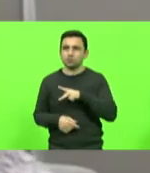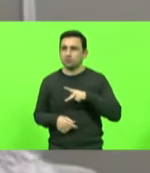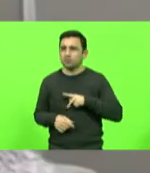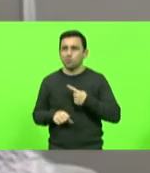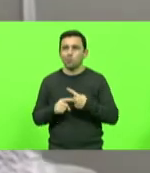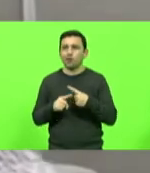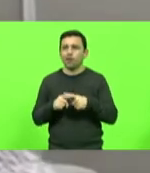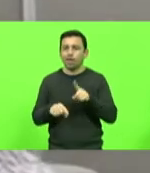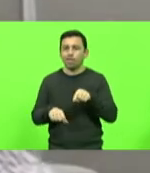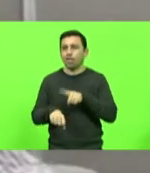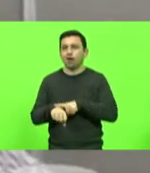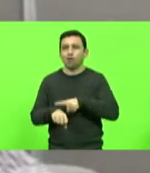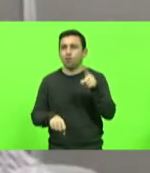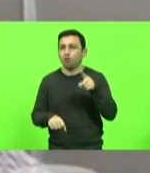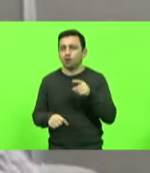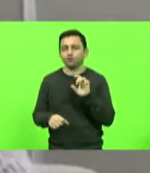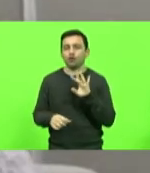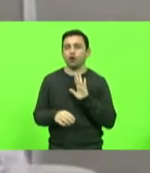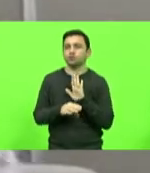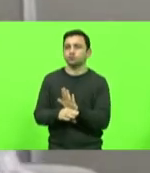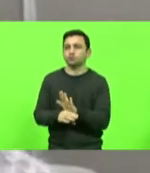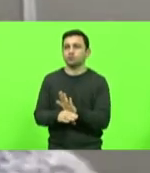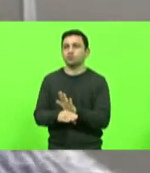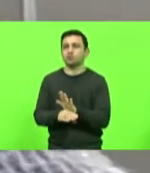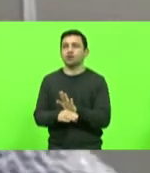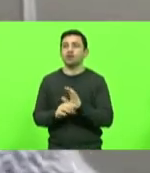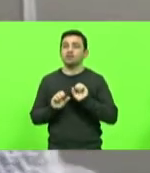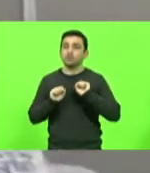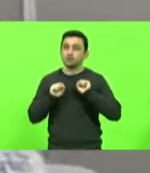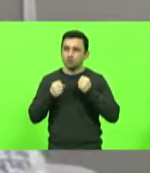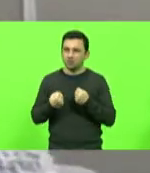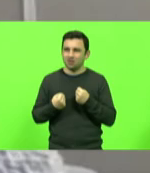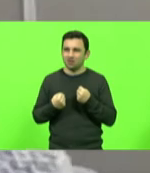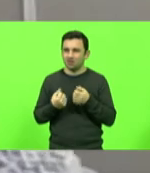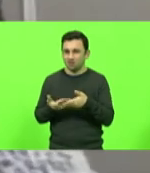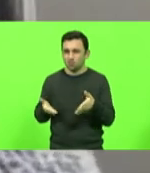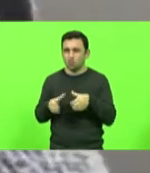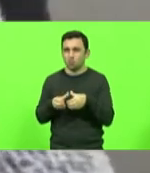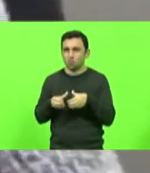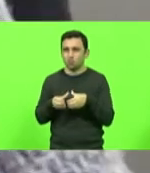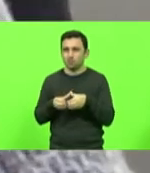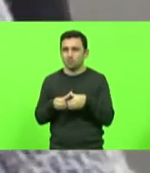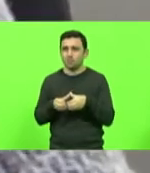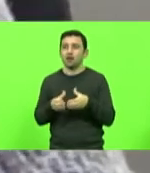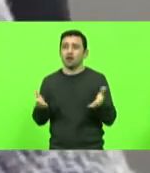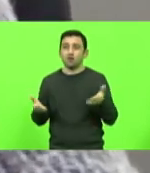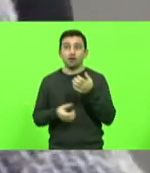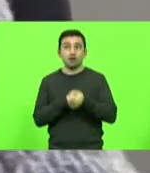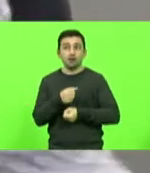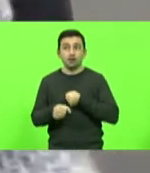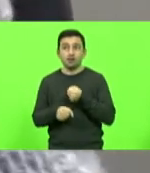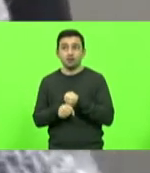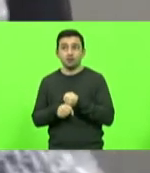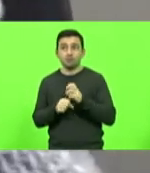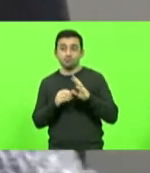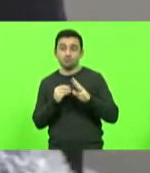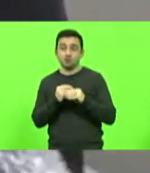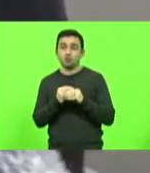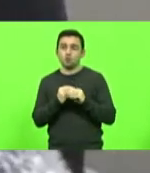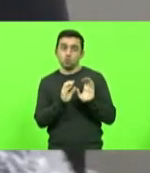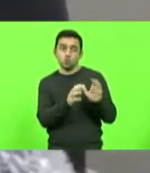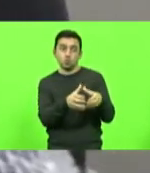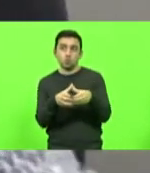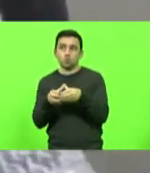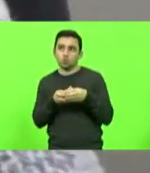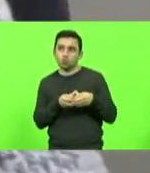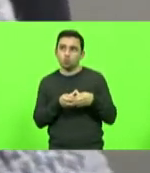temporário. A Defensoria, recentemente, esse ano, implementou os núcleos especializados em